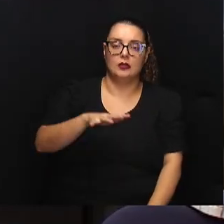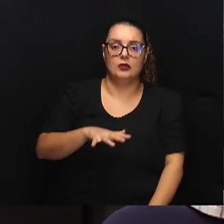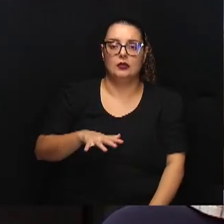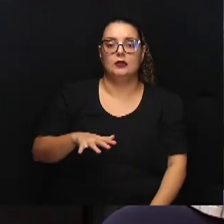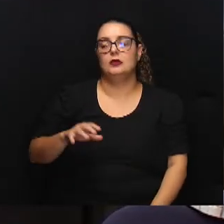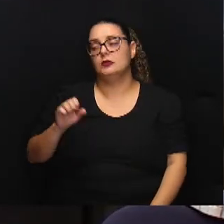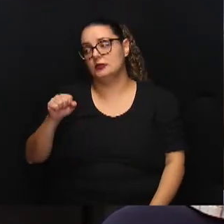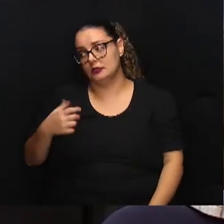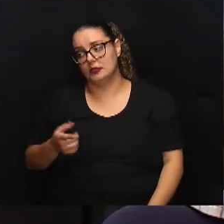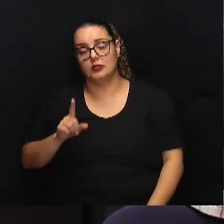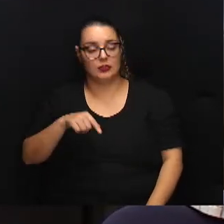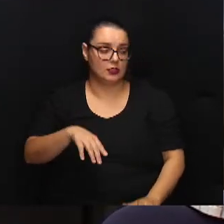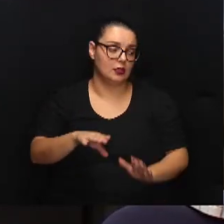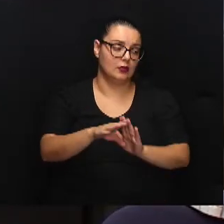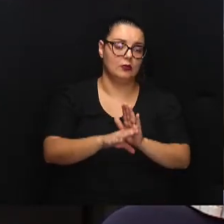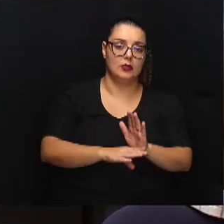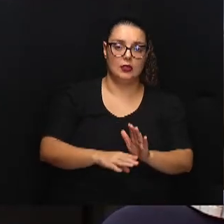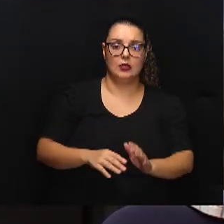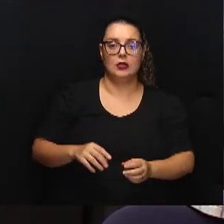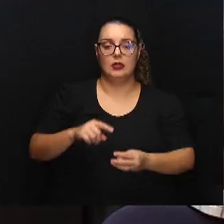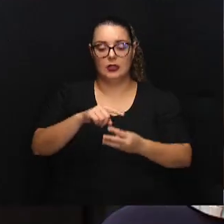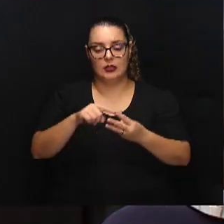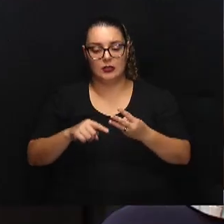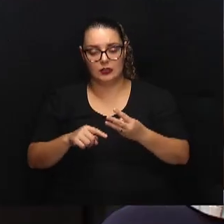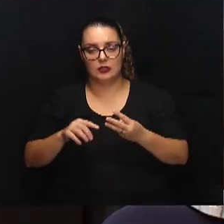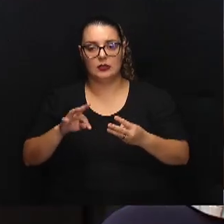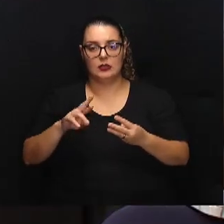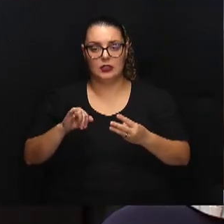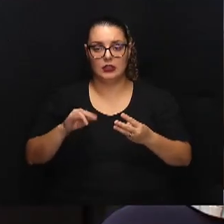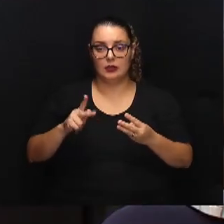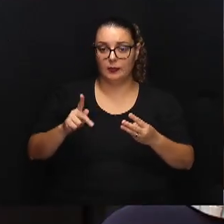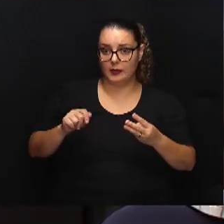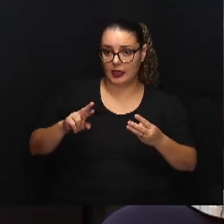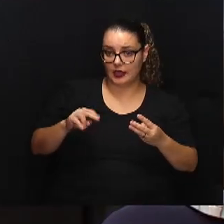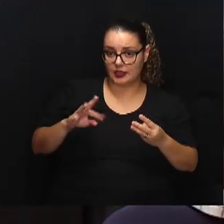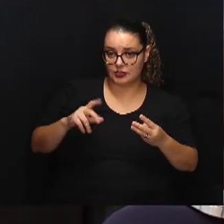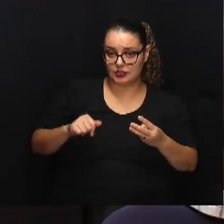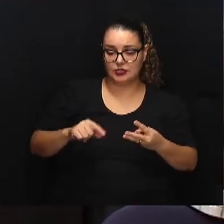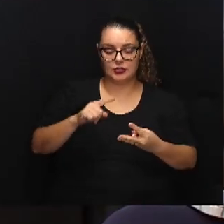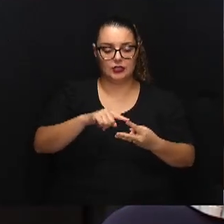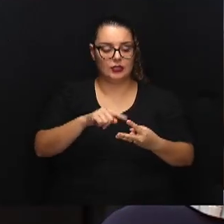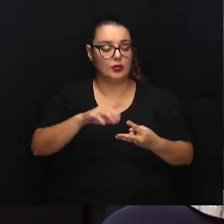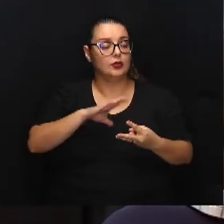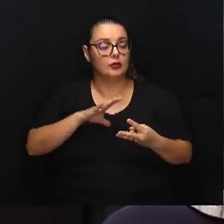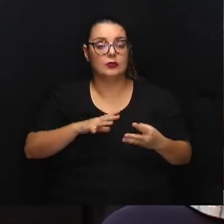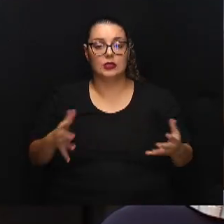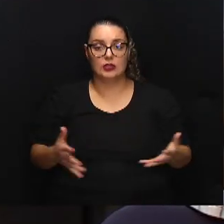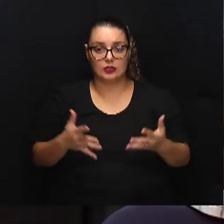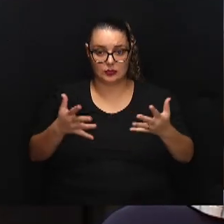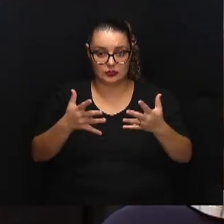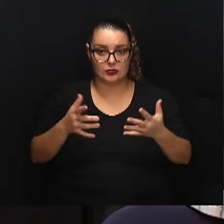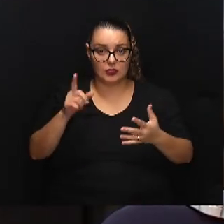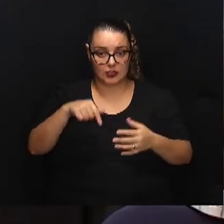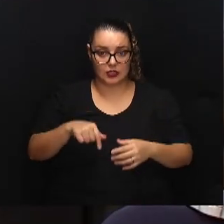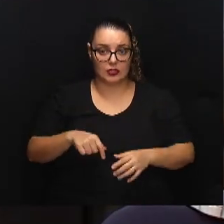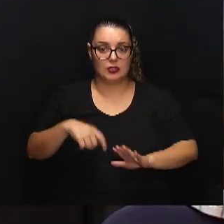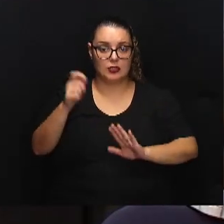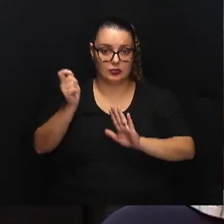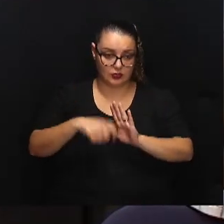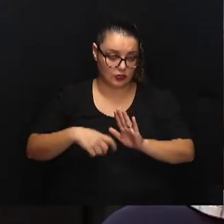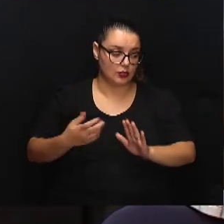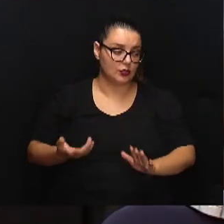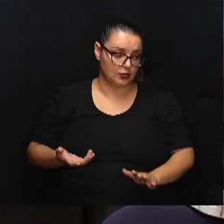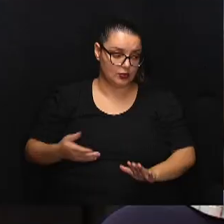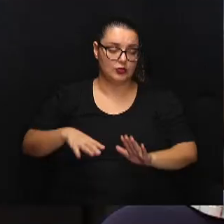e é um programa em tese tripartite. Há necessidade dos municípios se engajarem, que na verdade são que vão ser os executores